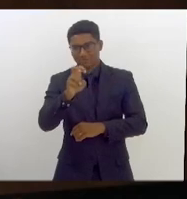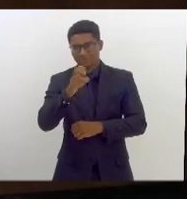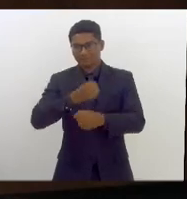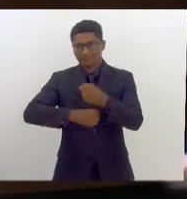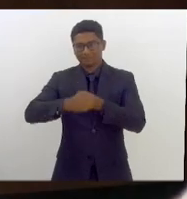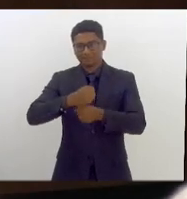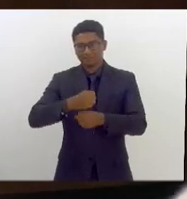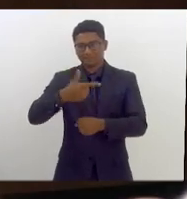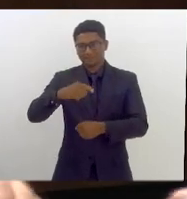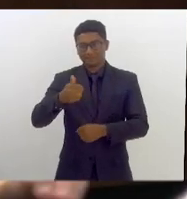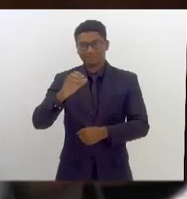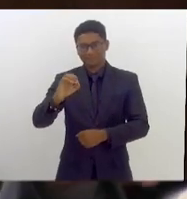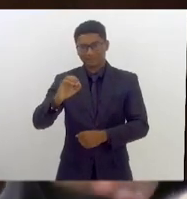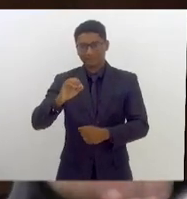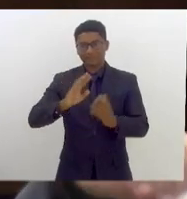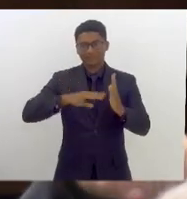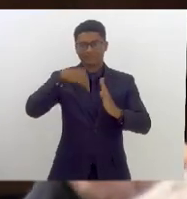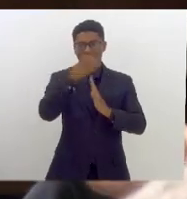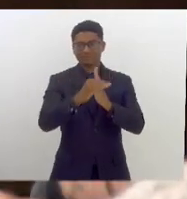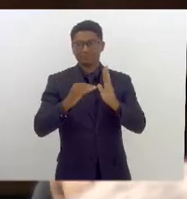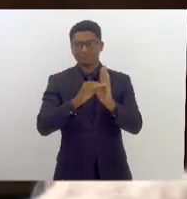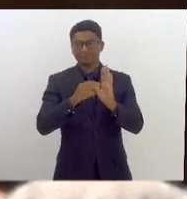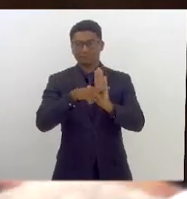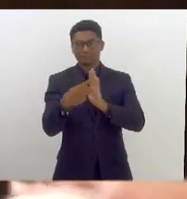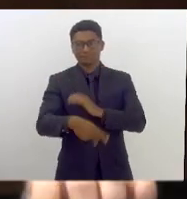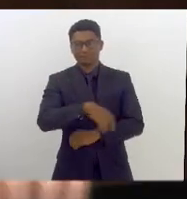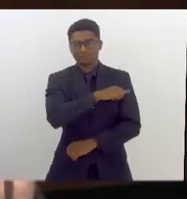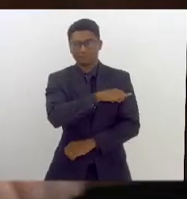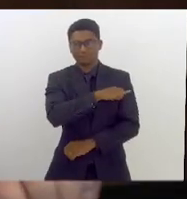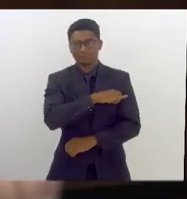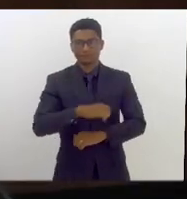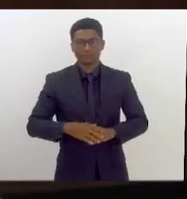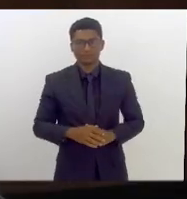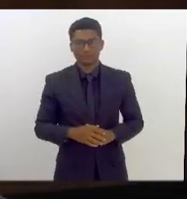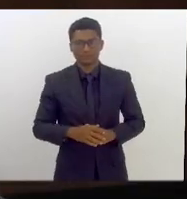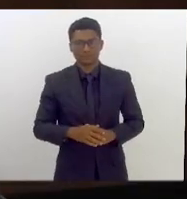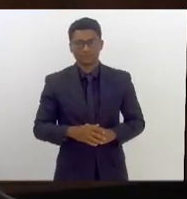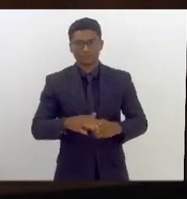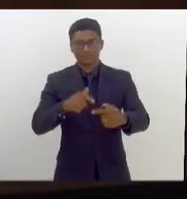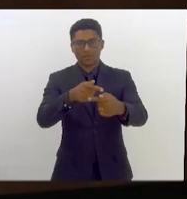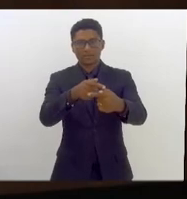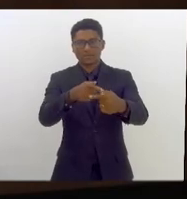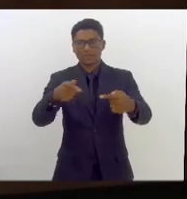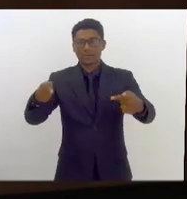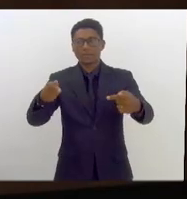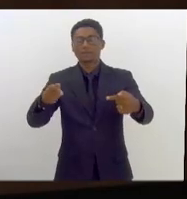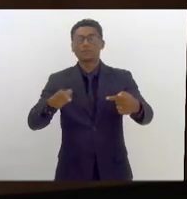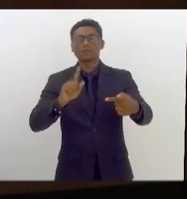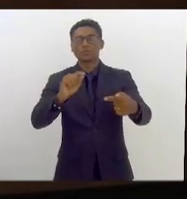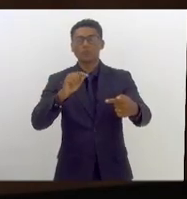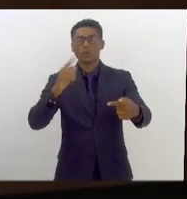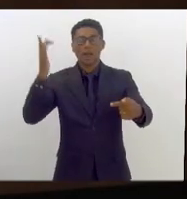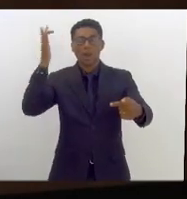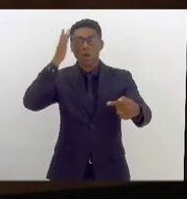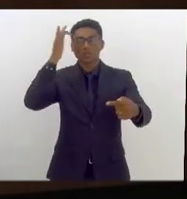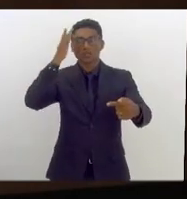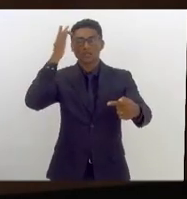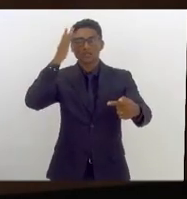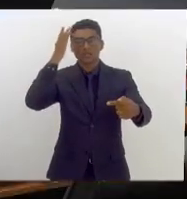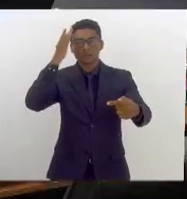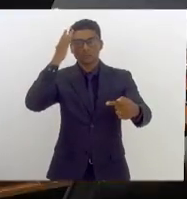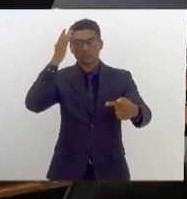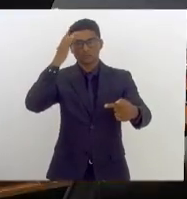incluindo no calendário oficial do Estado do Rio de Janeiro, a Semana Estadual de Conscientização